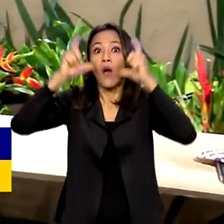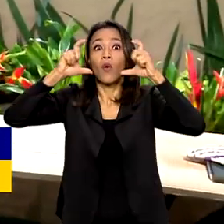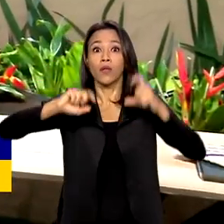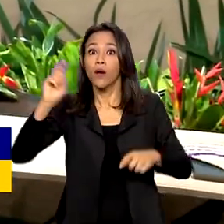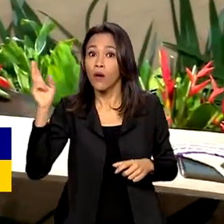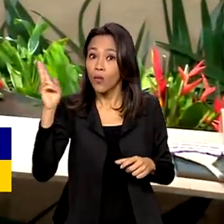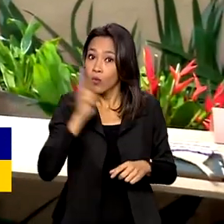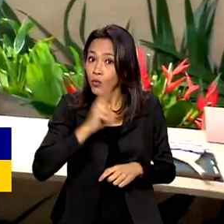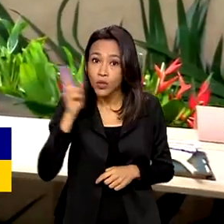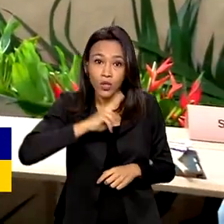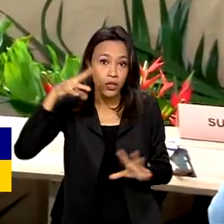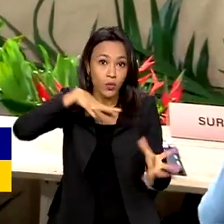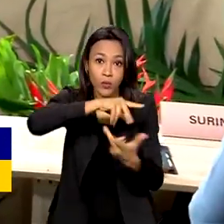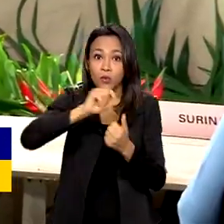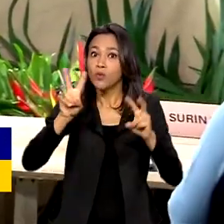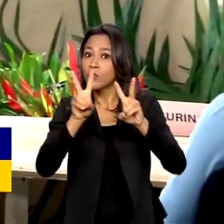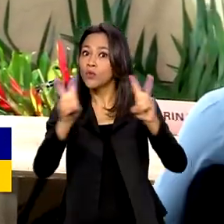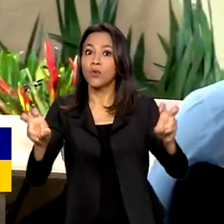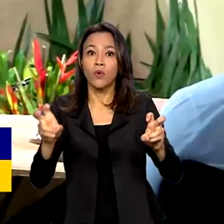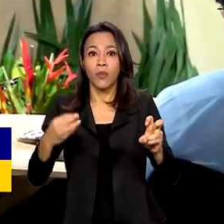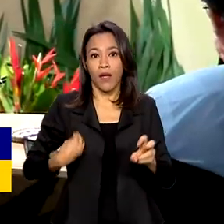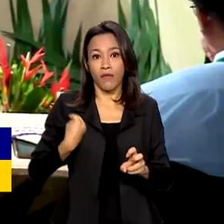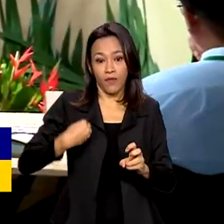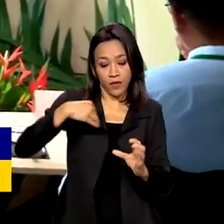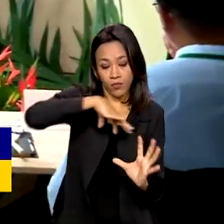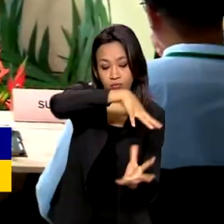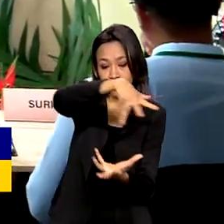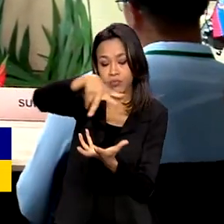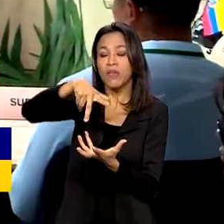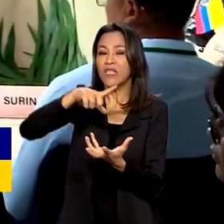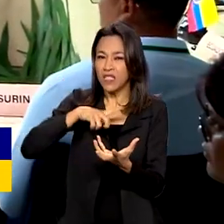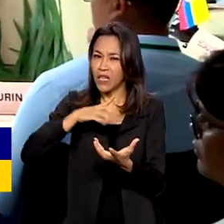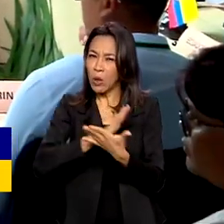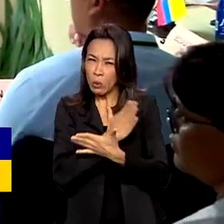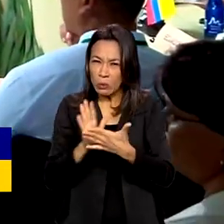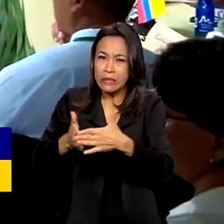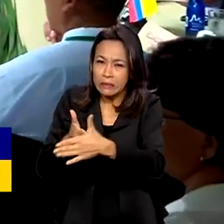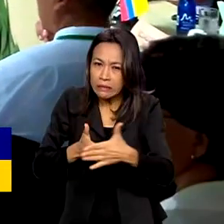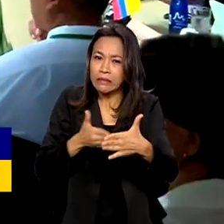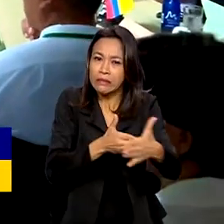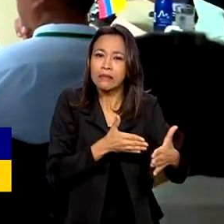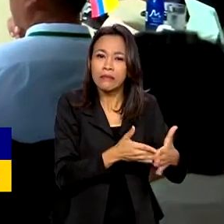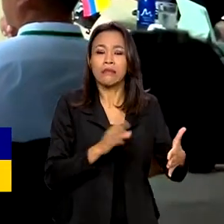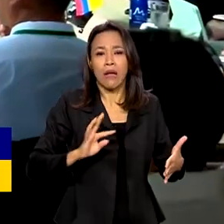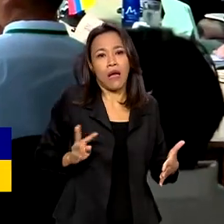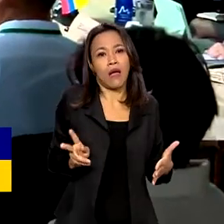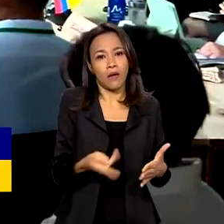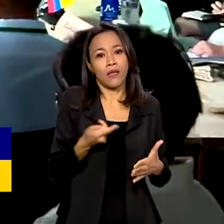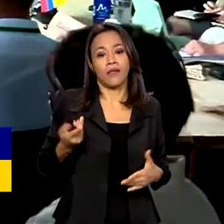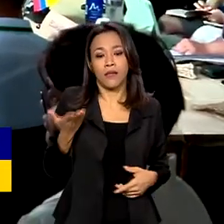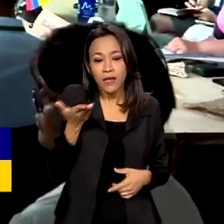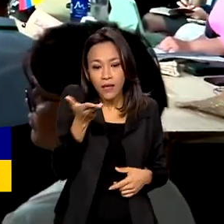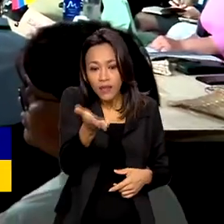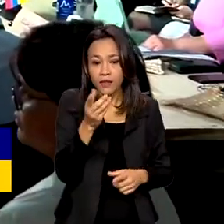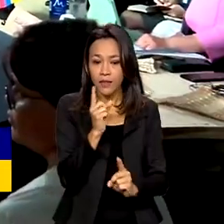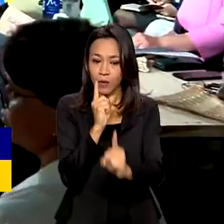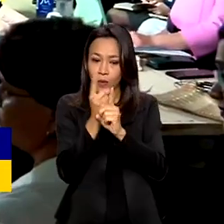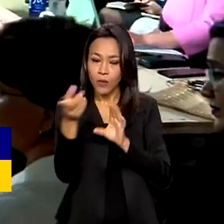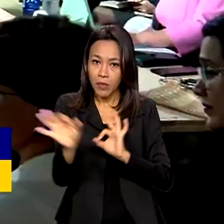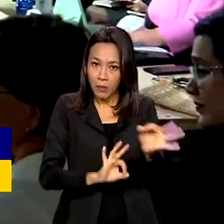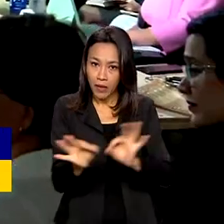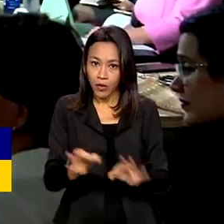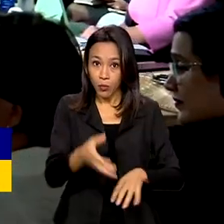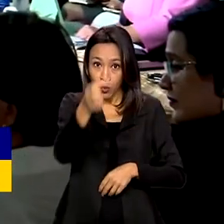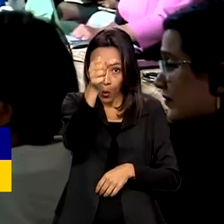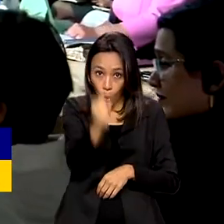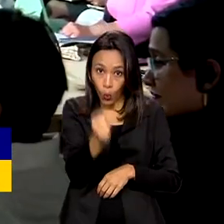destruição da vida no planeta tem sido um processo com muitas resistências. Objetivamente, esse encontro preparatório feito pelos oito países